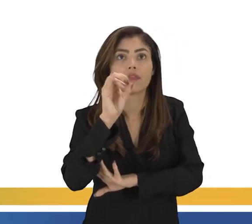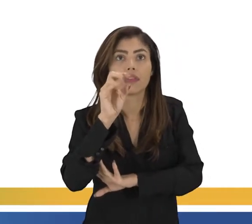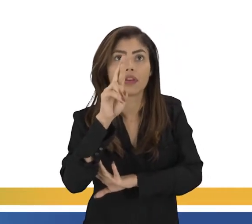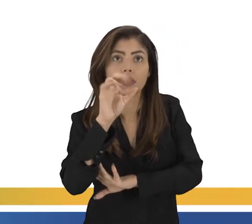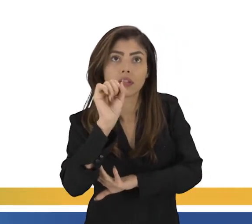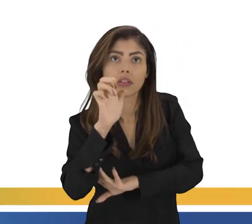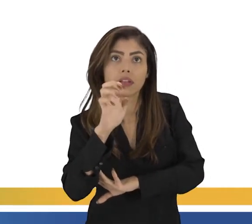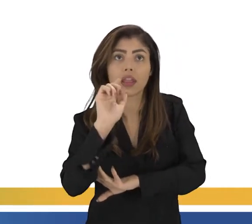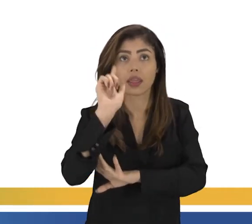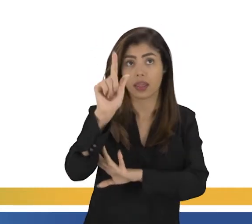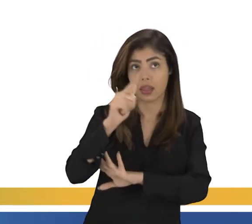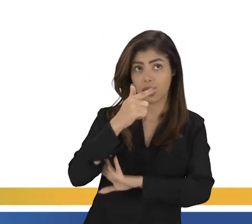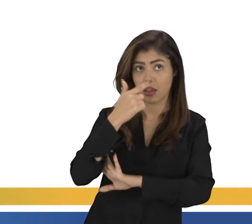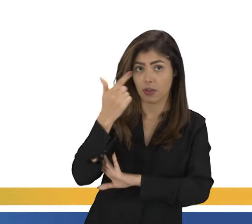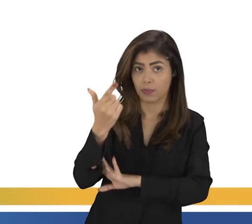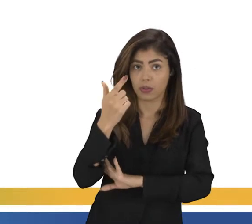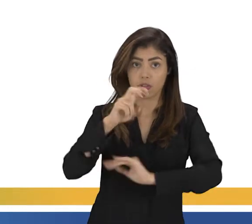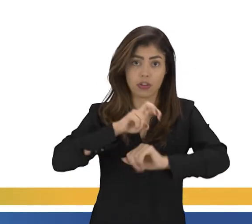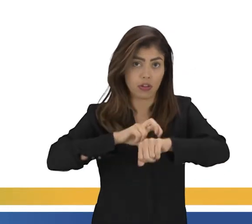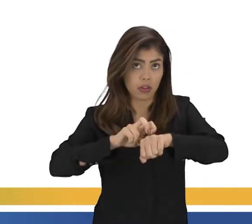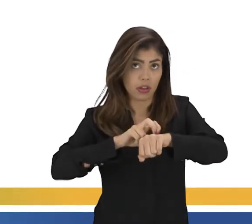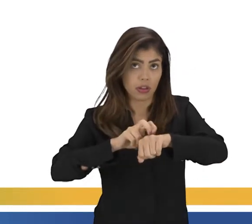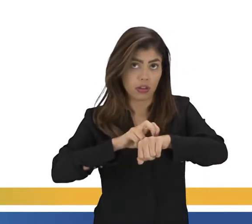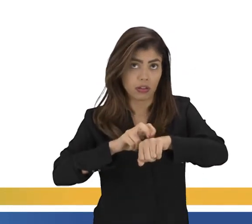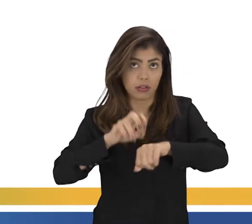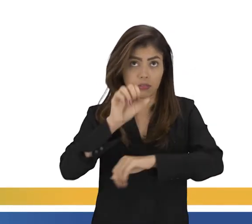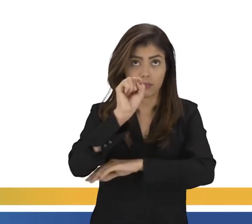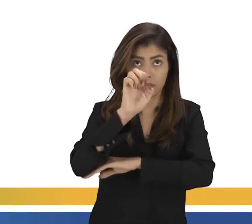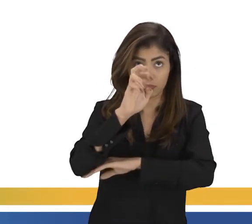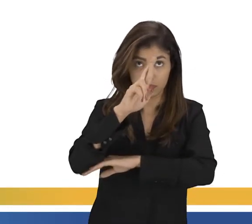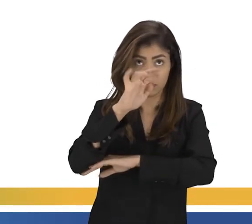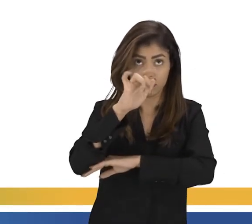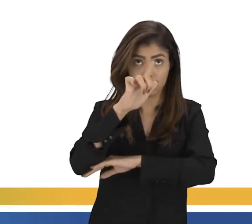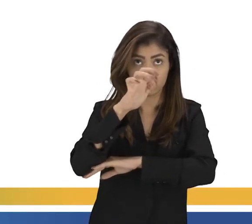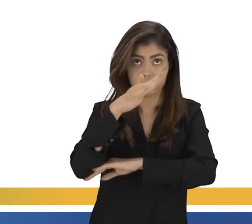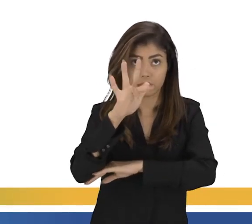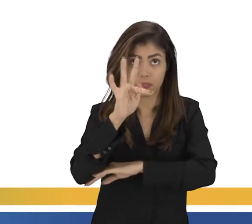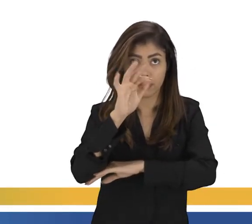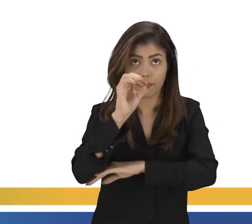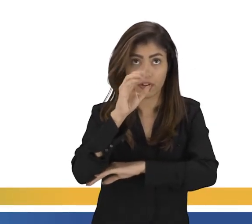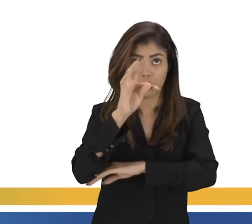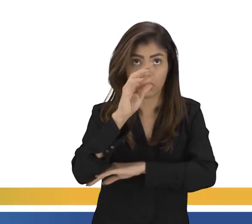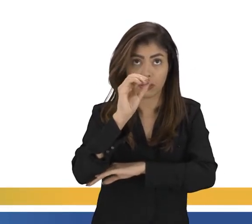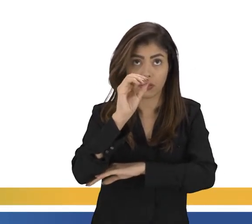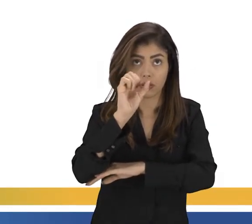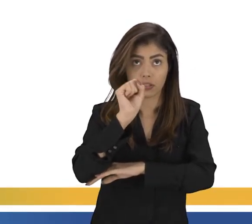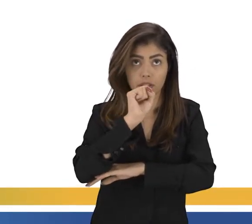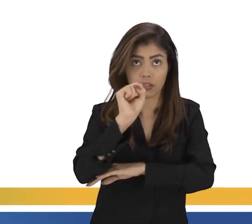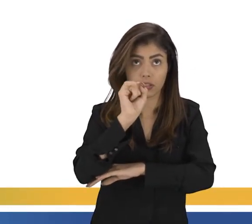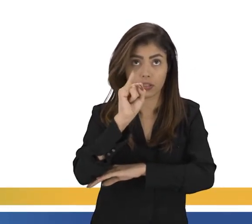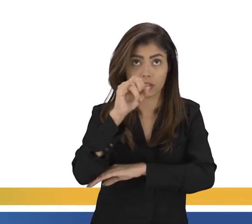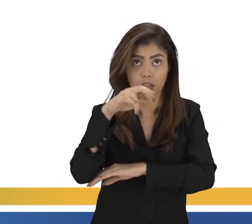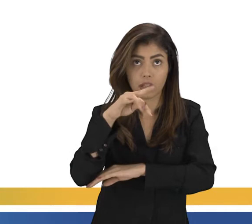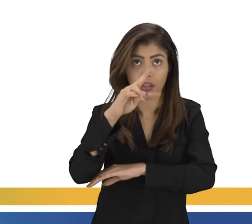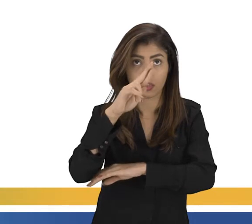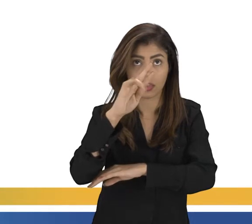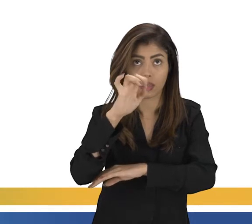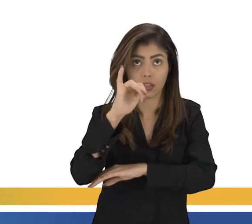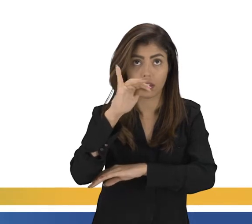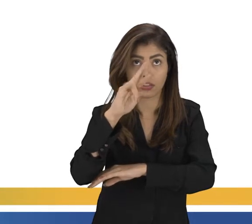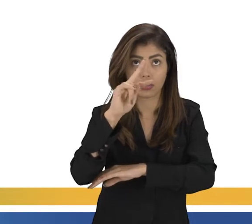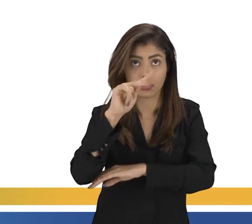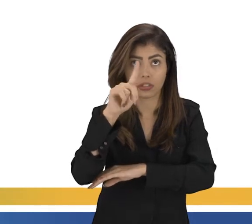seres fotossintetizantes, que está representado pela cor verde, certo? E nós estamos vendo um